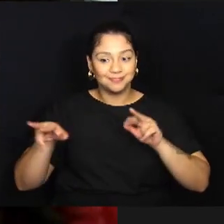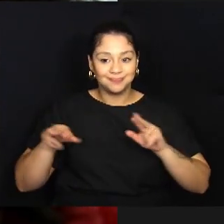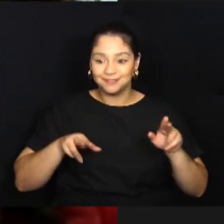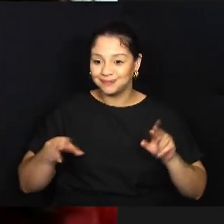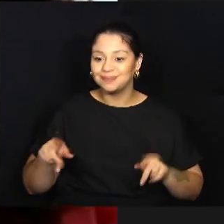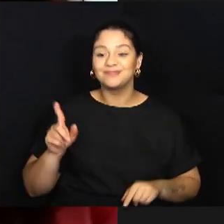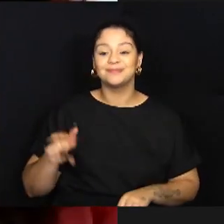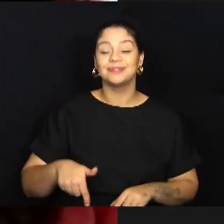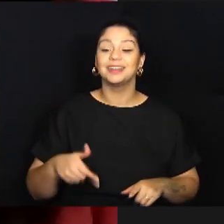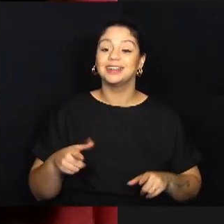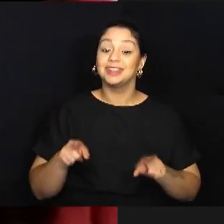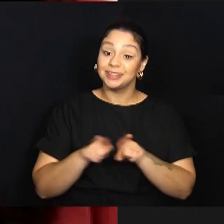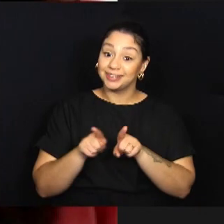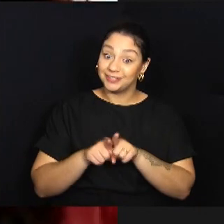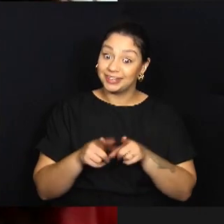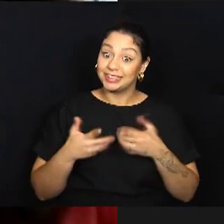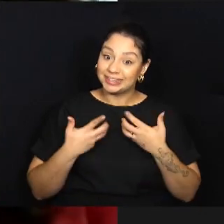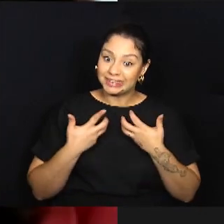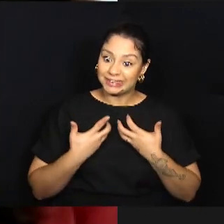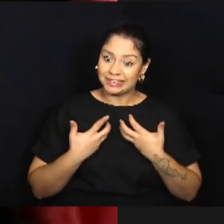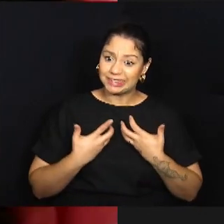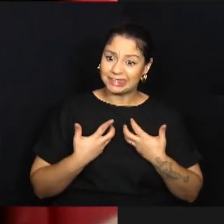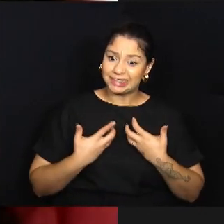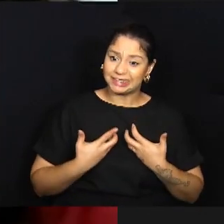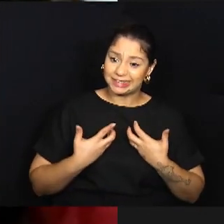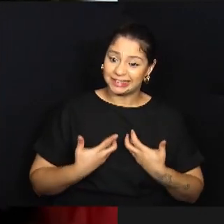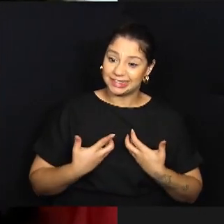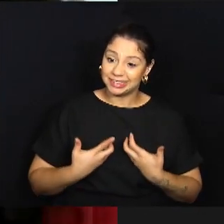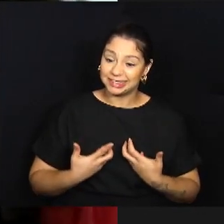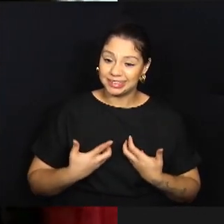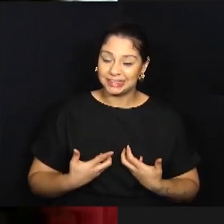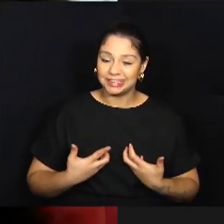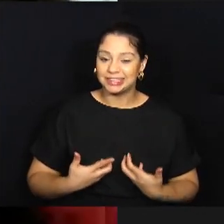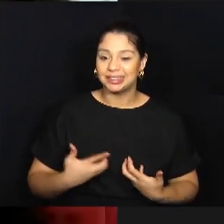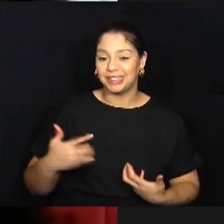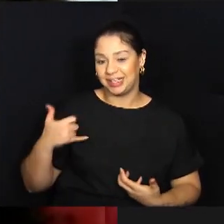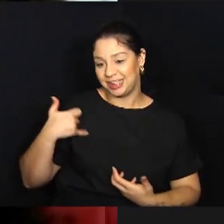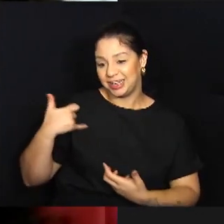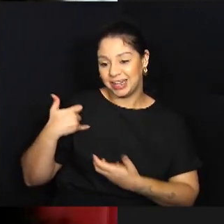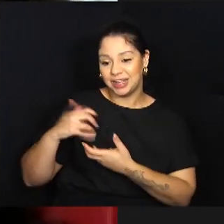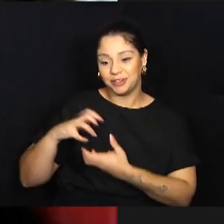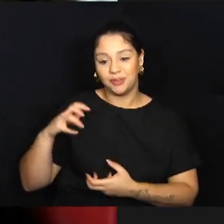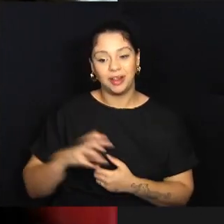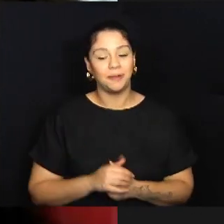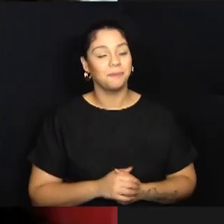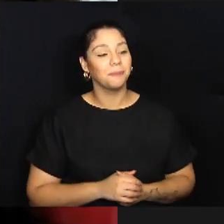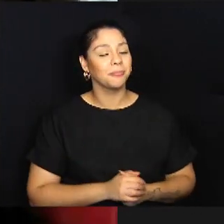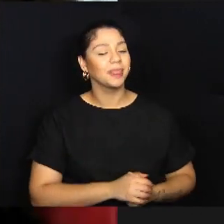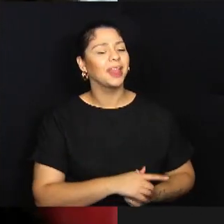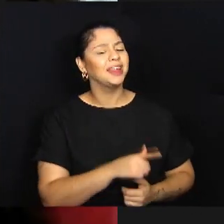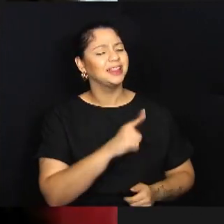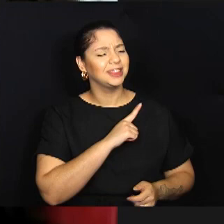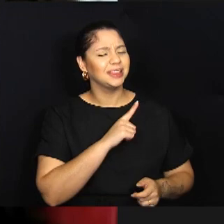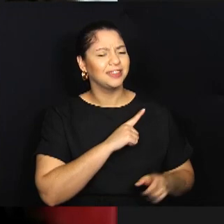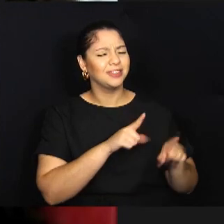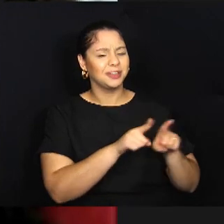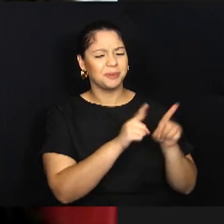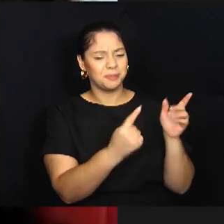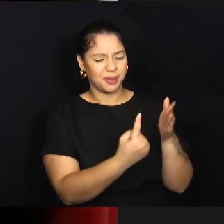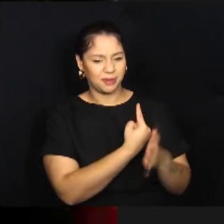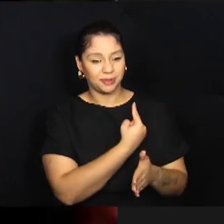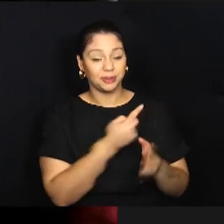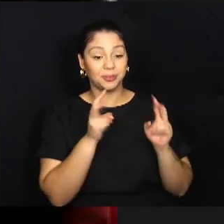Essas coisas vão começando, vão pegando conforme a gente vai ficando mais velha. E você tinha perguntado uma coisa, Gabriel, que a gente acabou não falando,